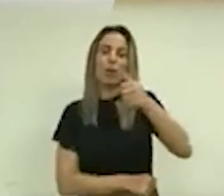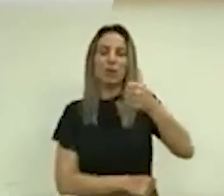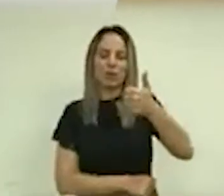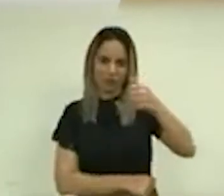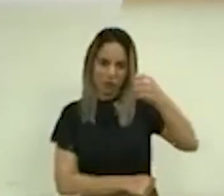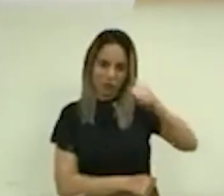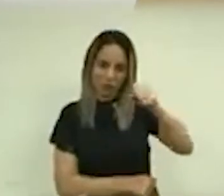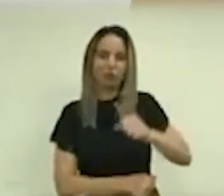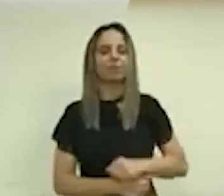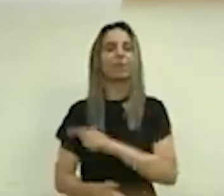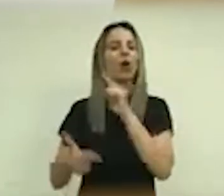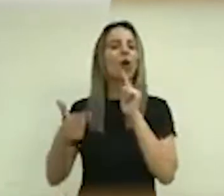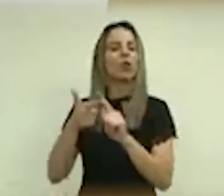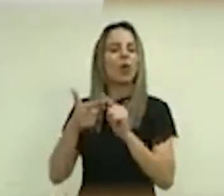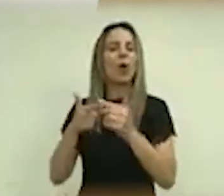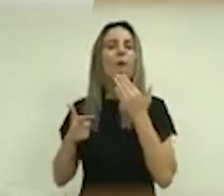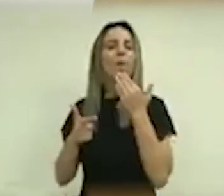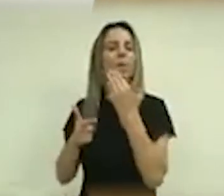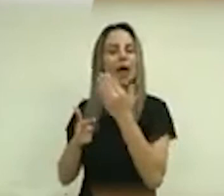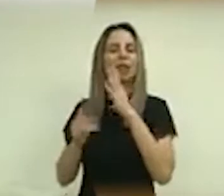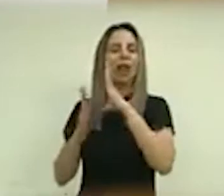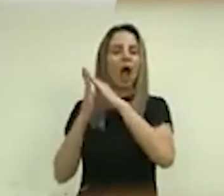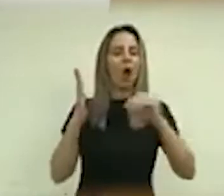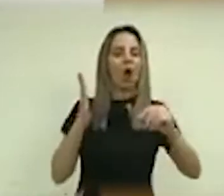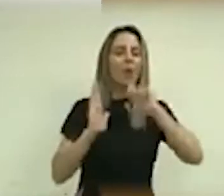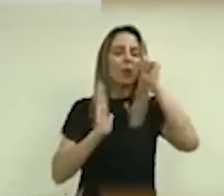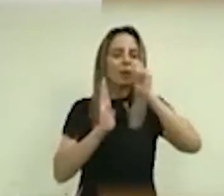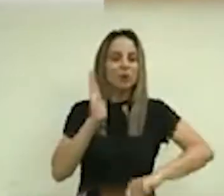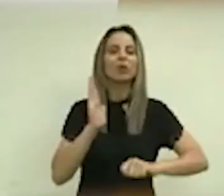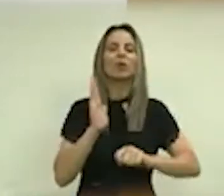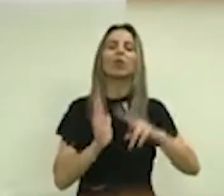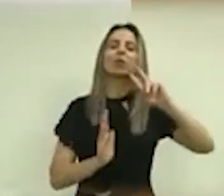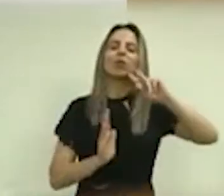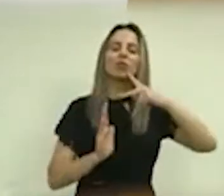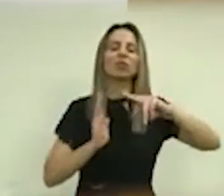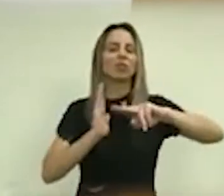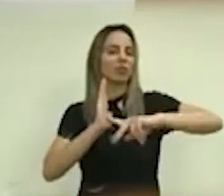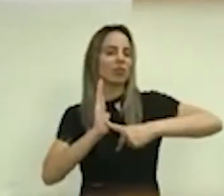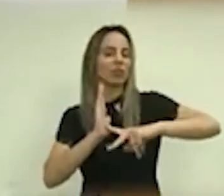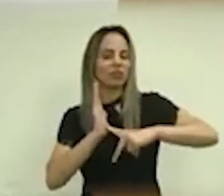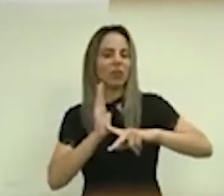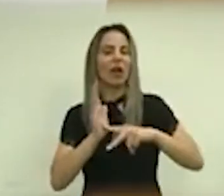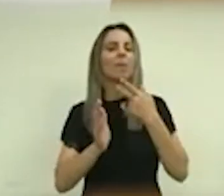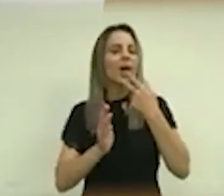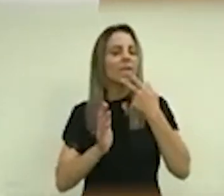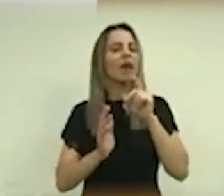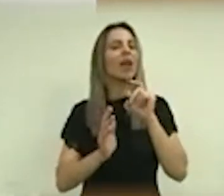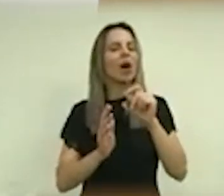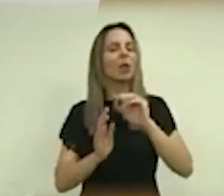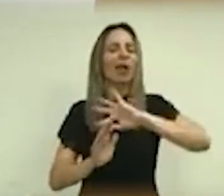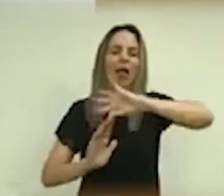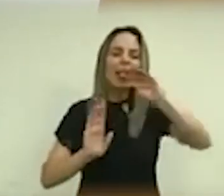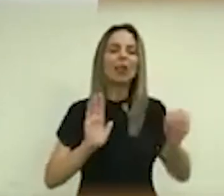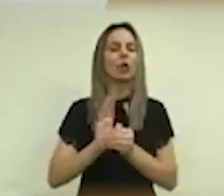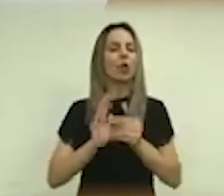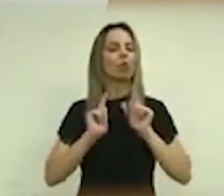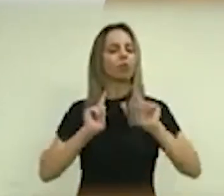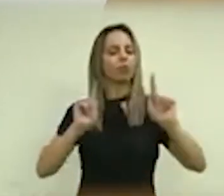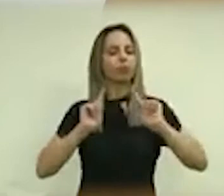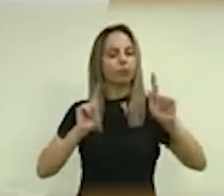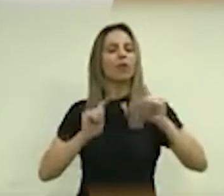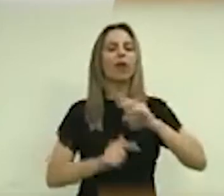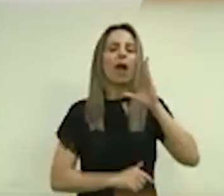2. Solicito que cópia desse trabalho seja enviada ao Sindicato dos Servidores Públicos Municipais para que se manifeste e inclua nas reivindicações